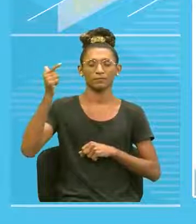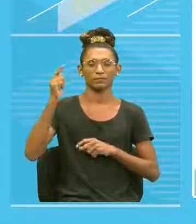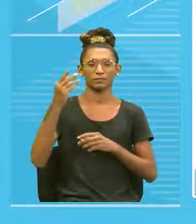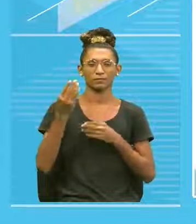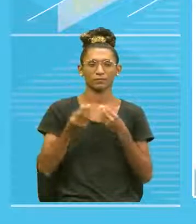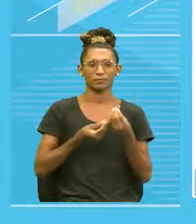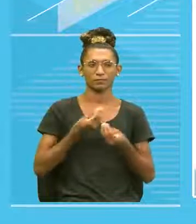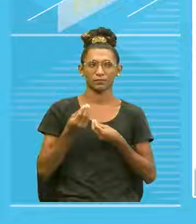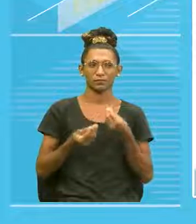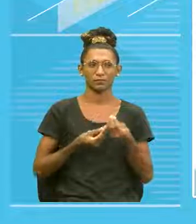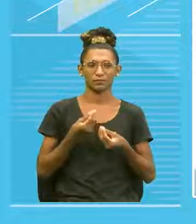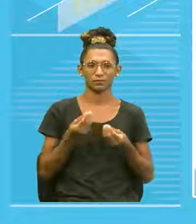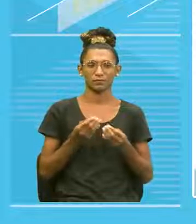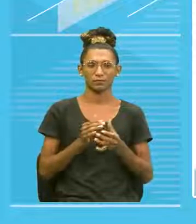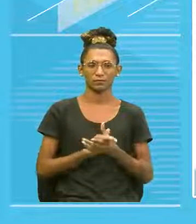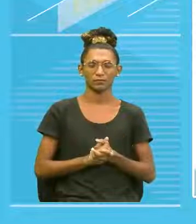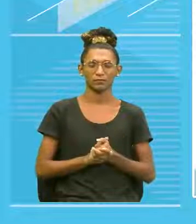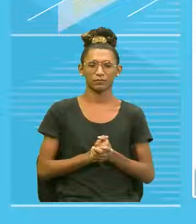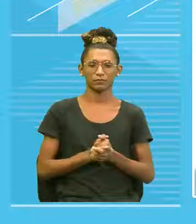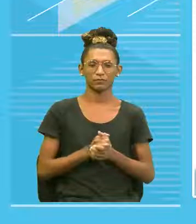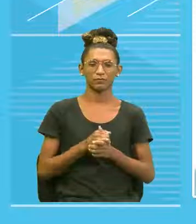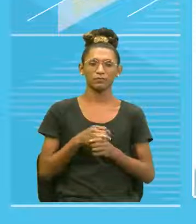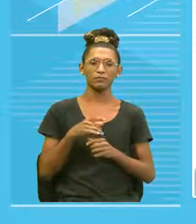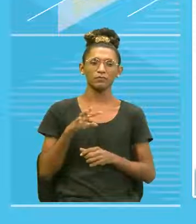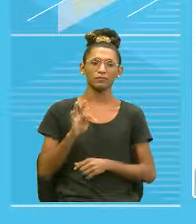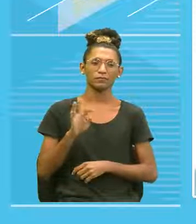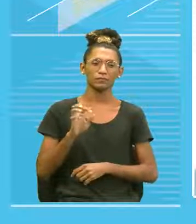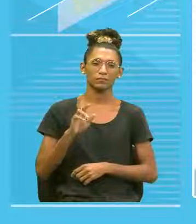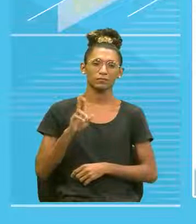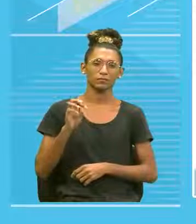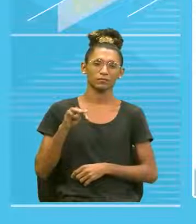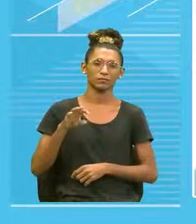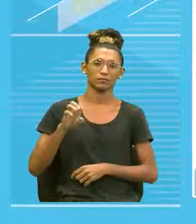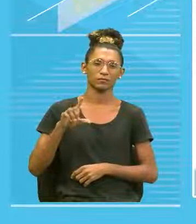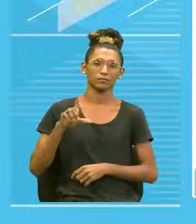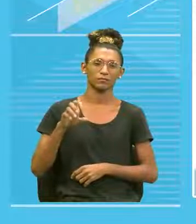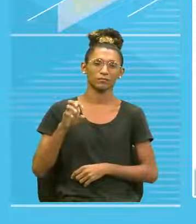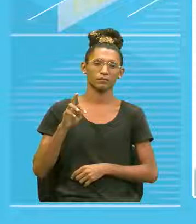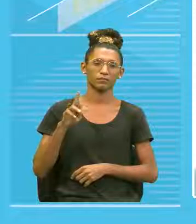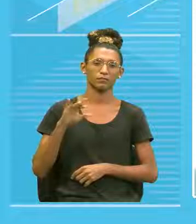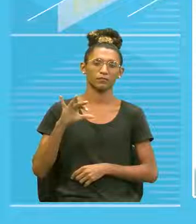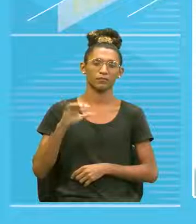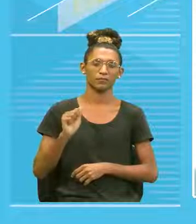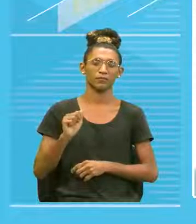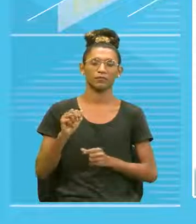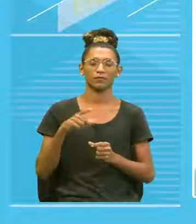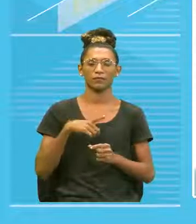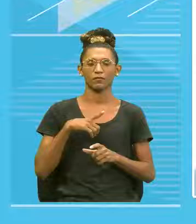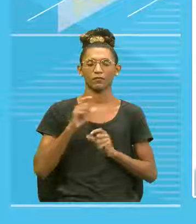fins a termelétrica as fábricas